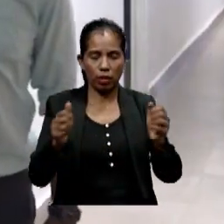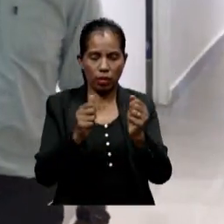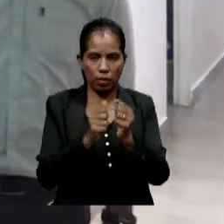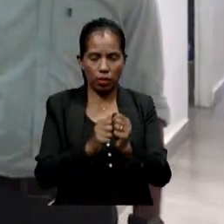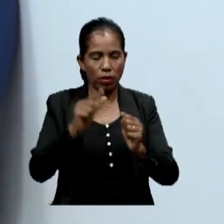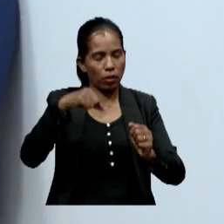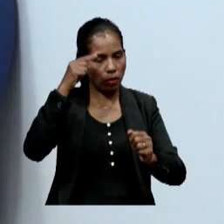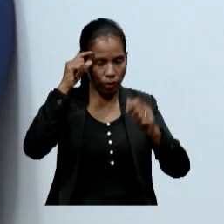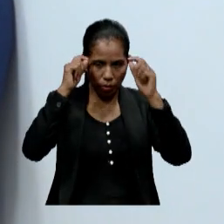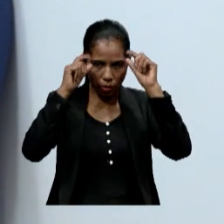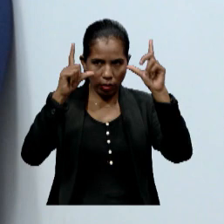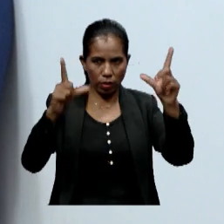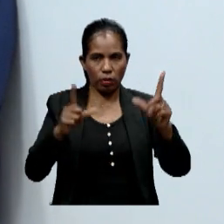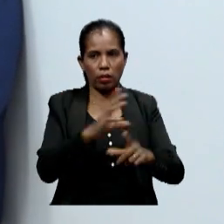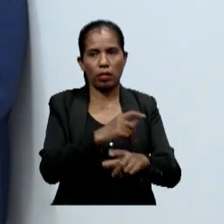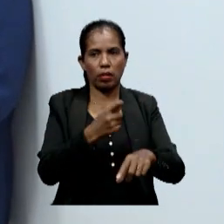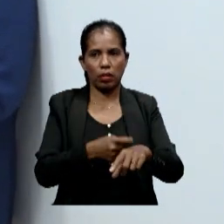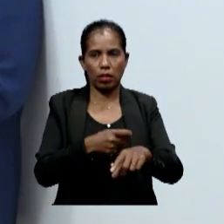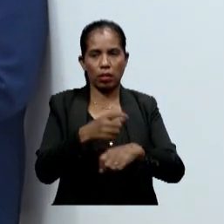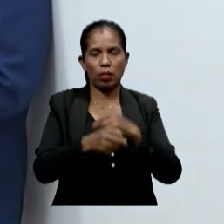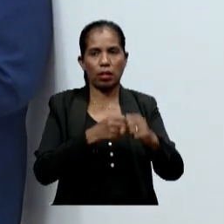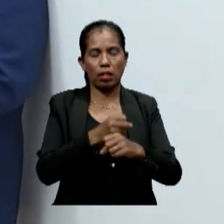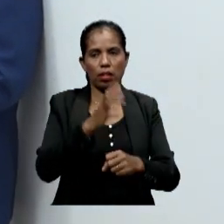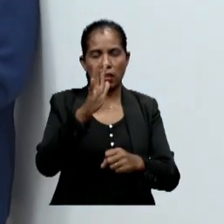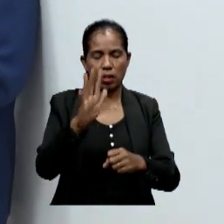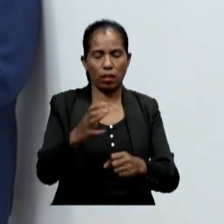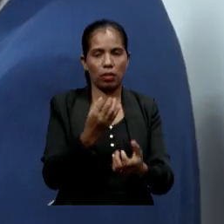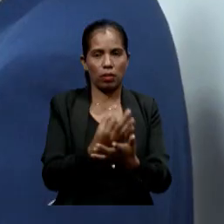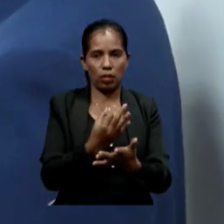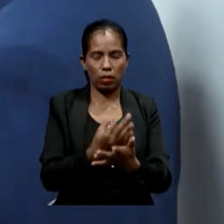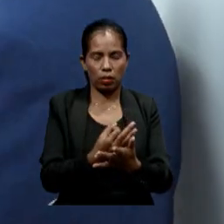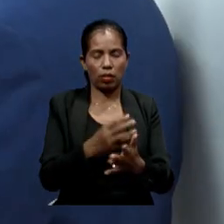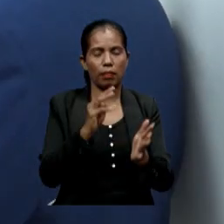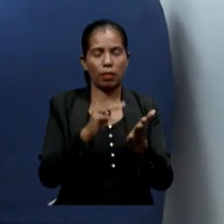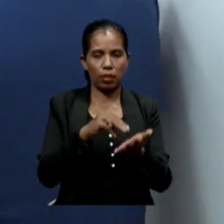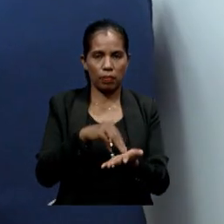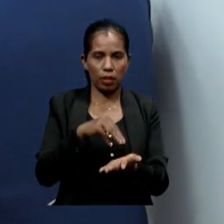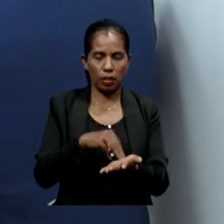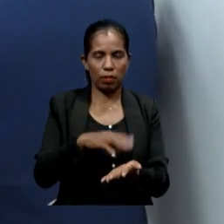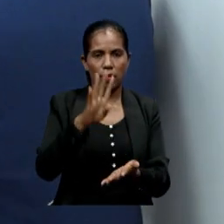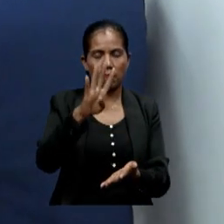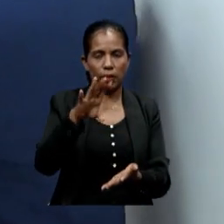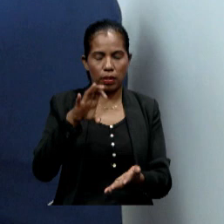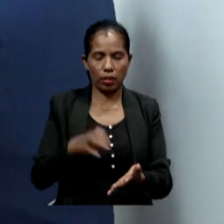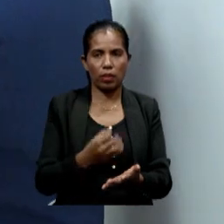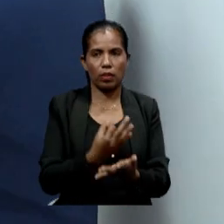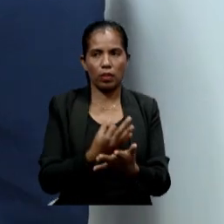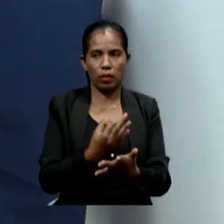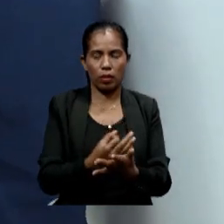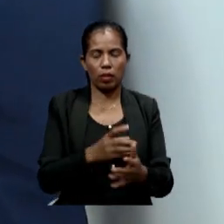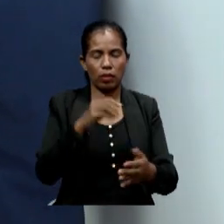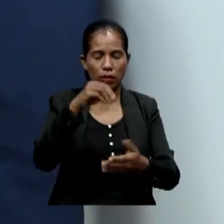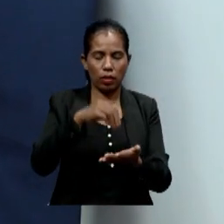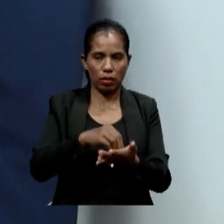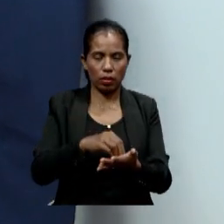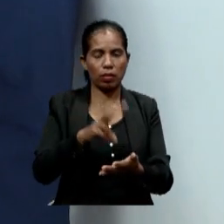governo Timor-Leste, para duração tinan lima, com montante orçamento 1 milhão atos hatresim. Orçamento nem atu investe e